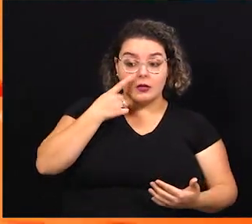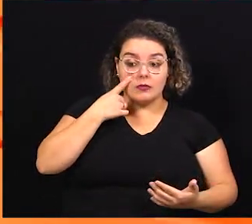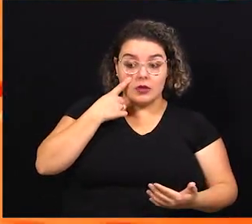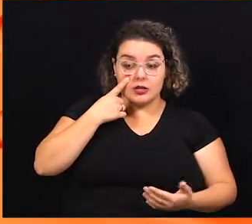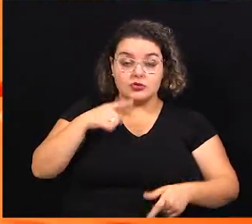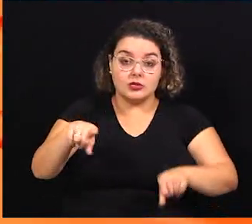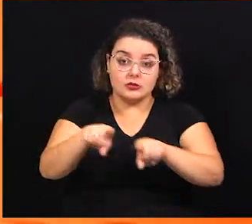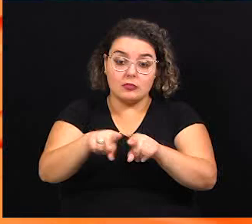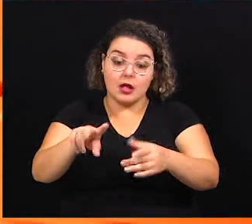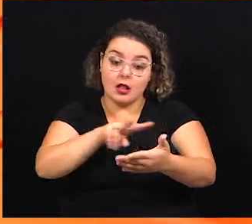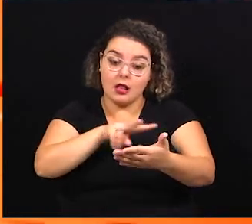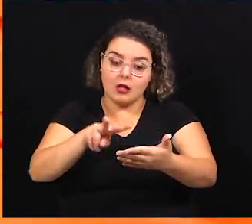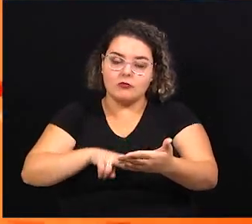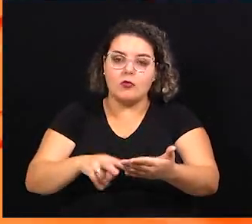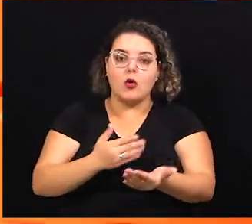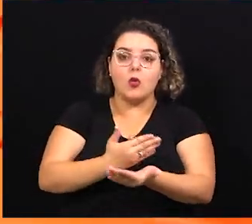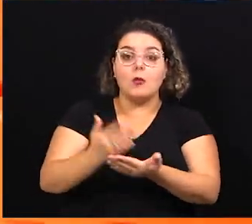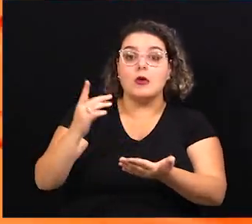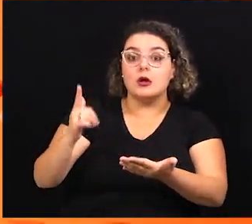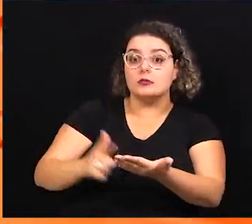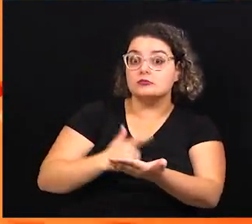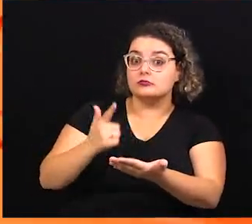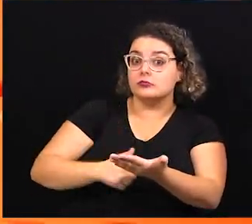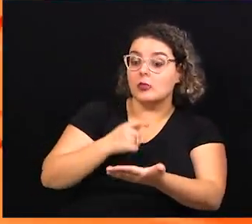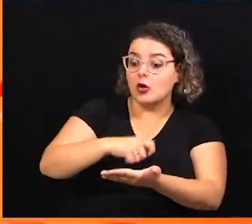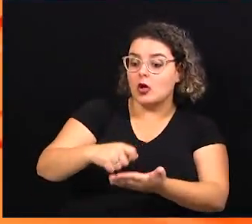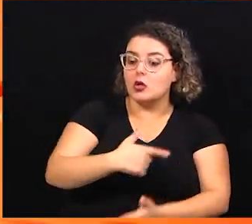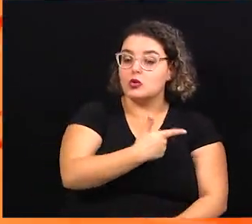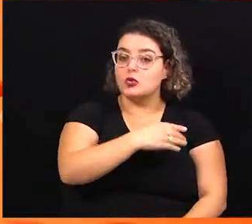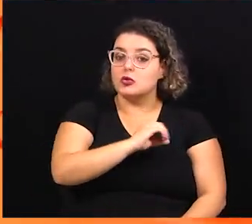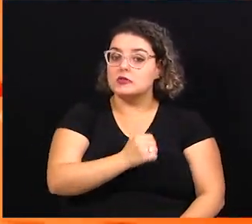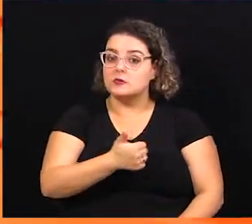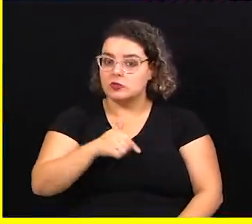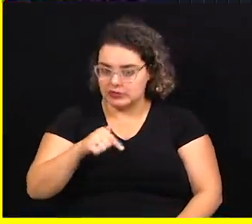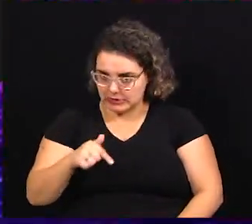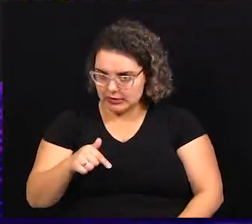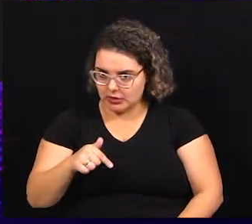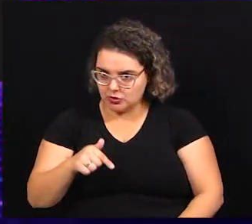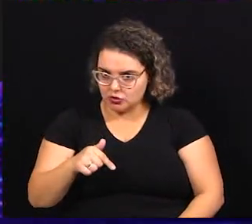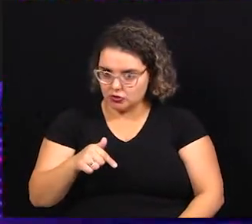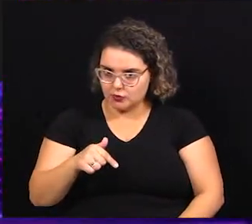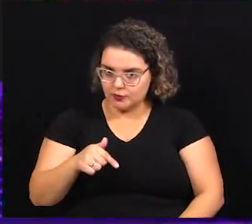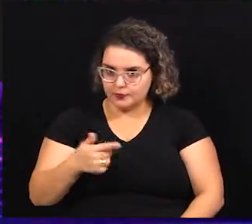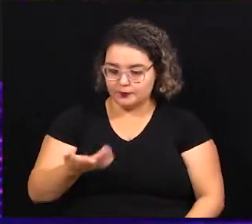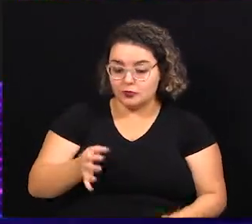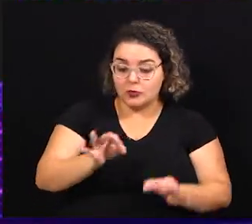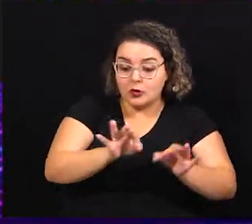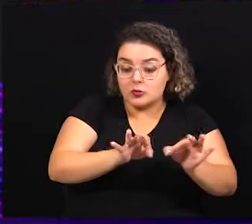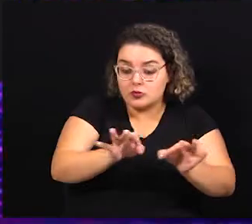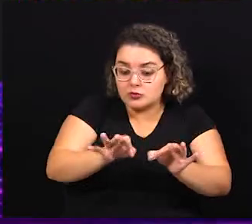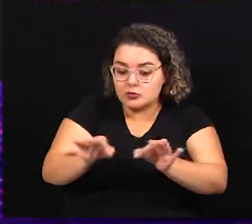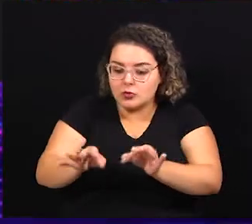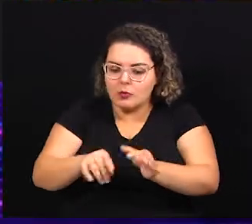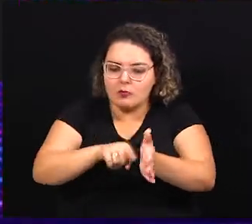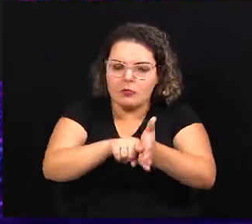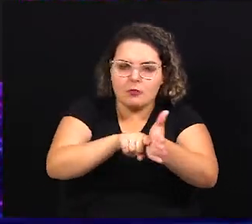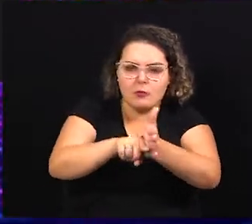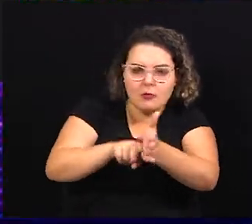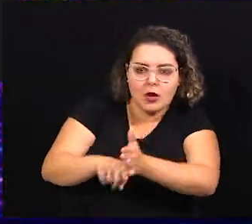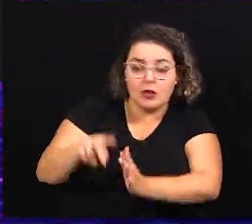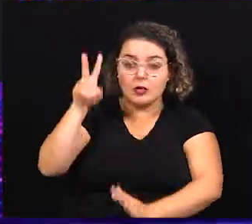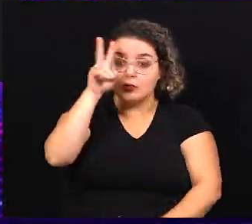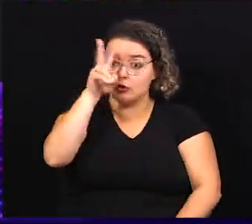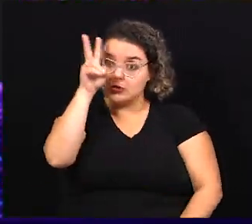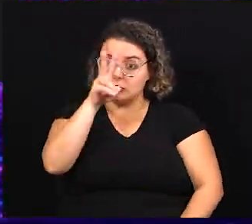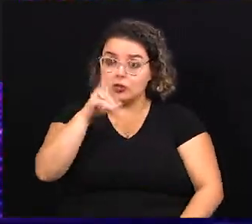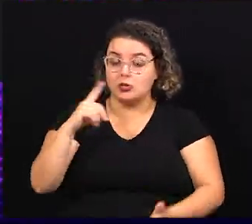né? Eu comecei esse livro em 2017 e enquanto estava estruturando e pesquisando a parte histórica